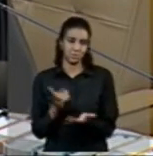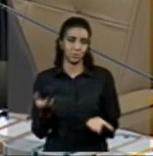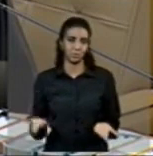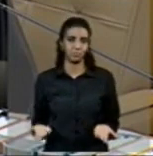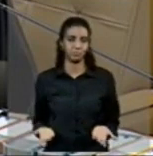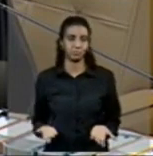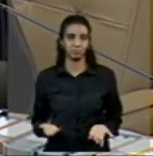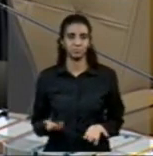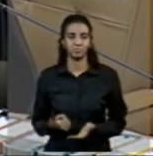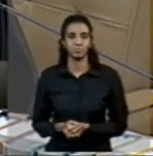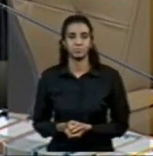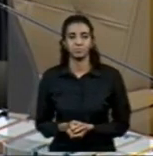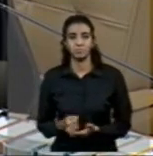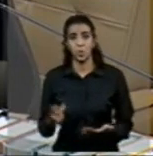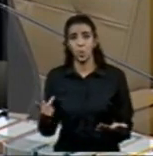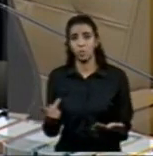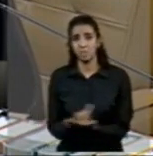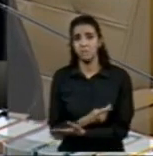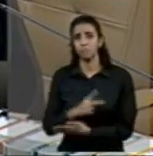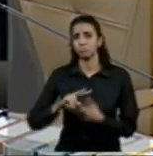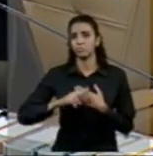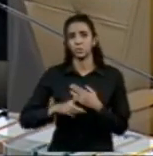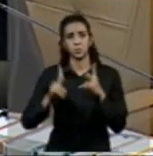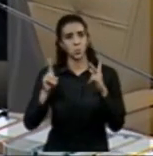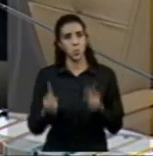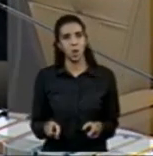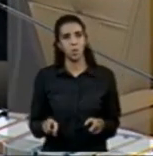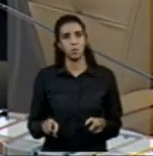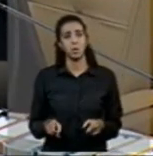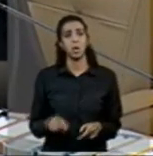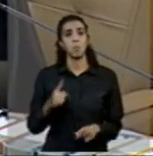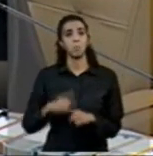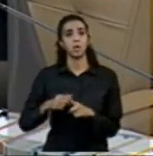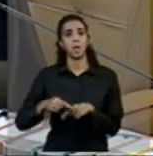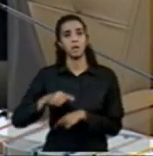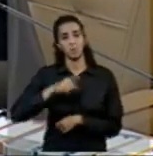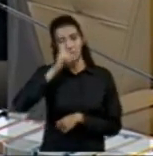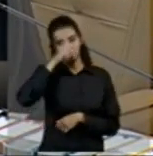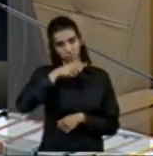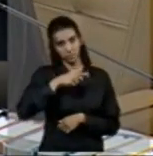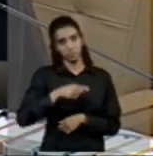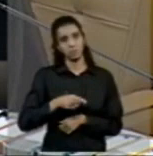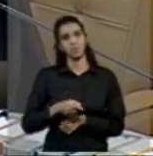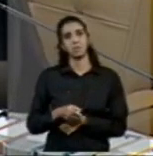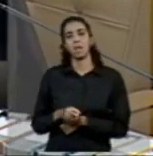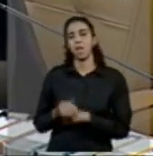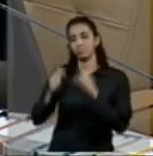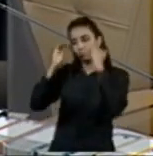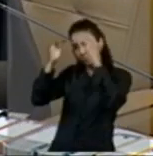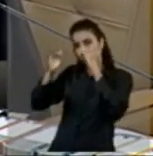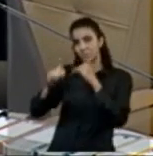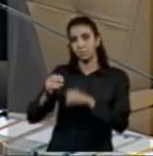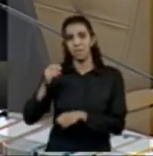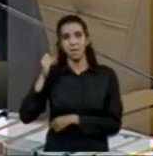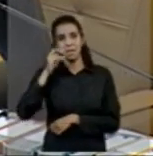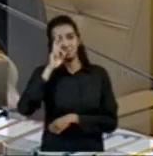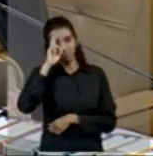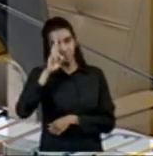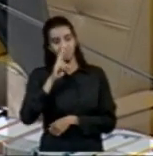reflete-se da mesma maneira na relação de poder, empregador-trabalhadores. Eu termino aqui a